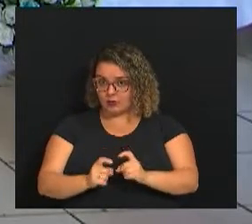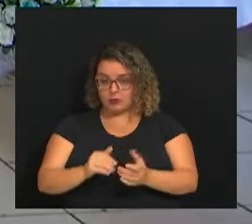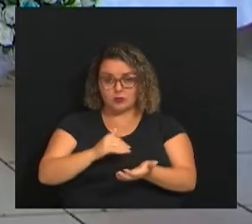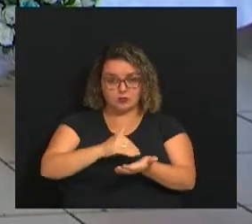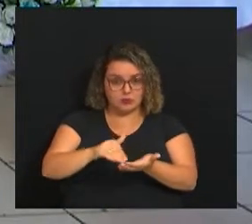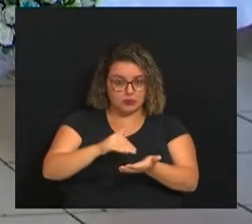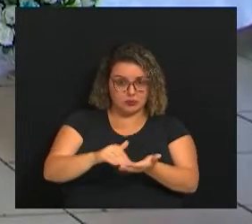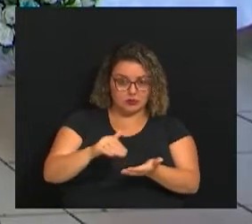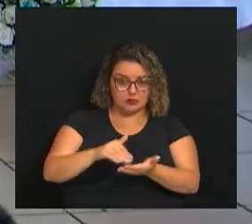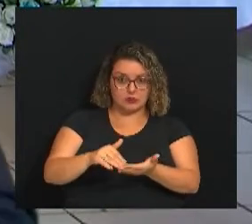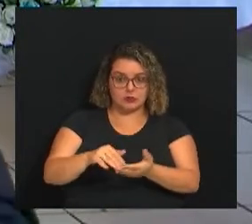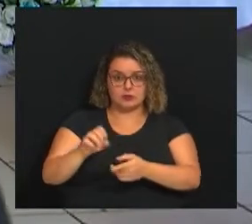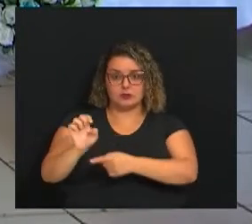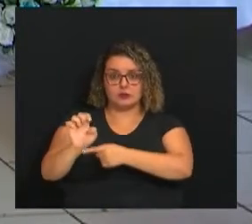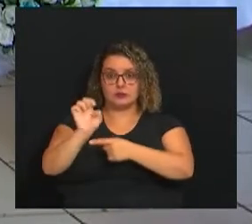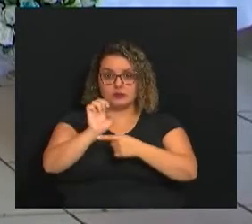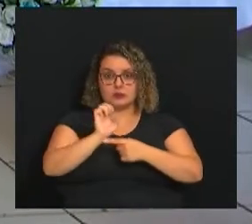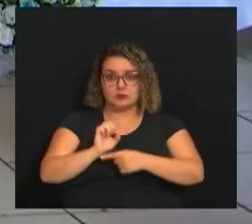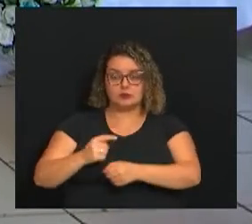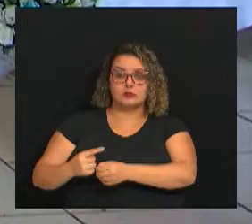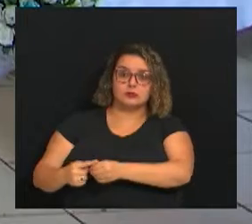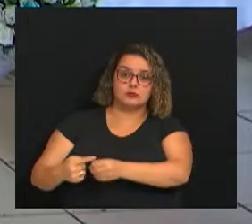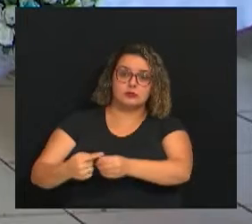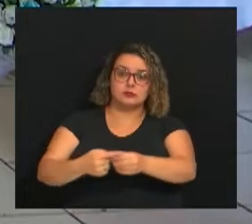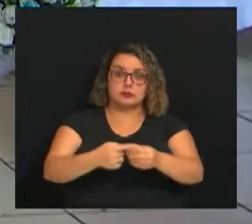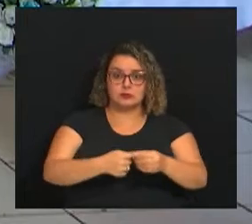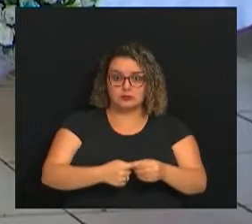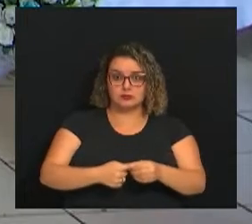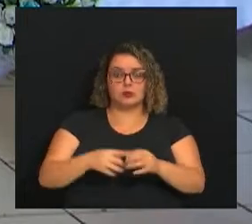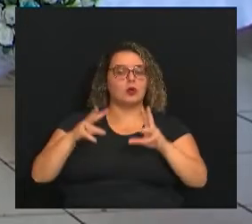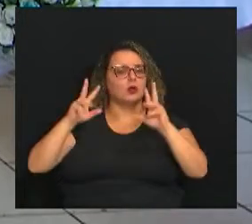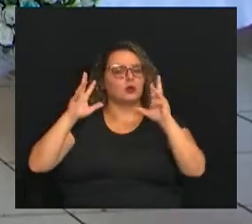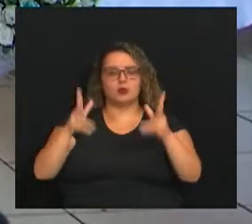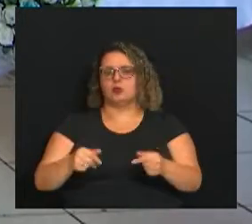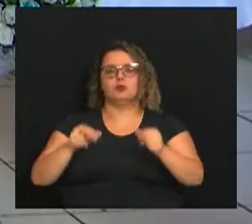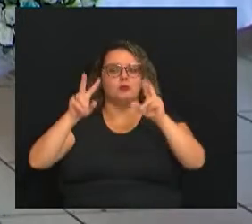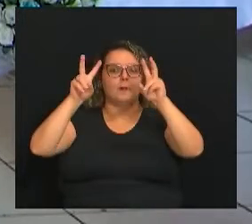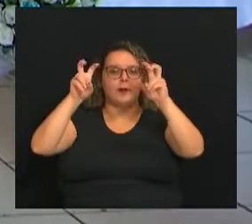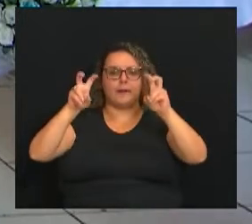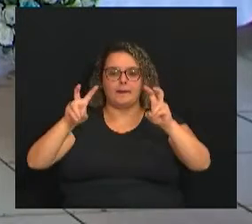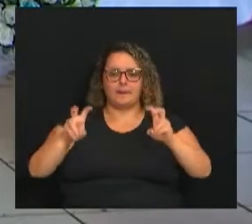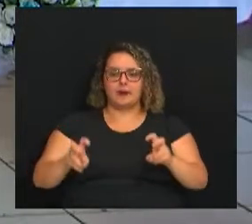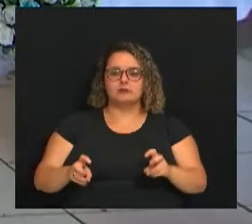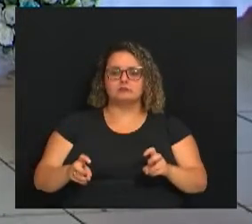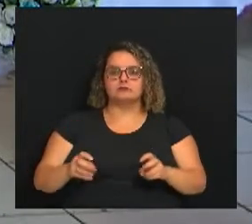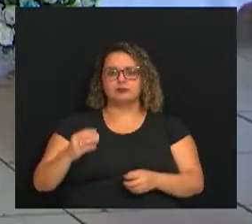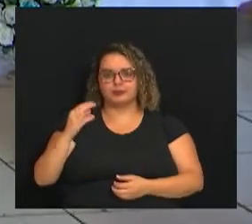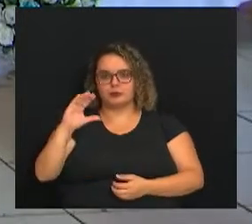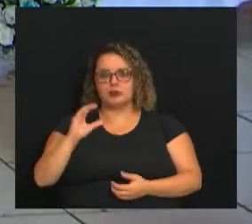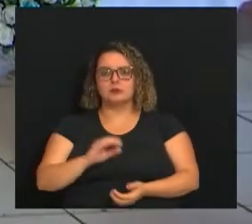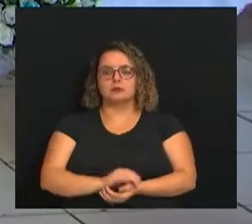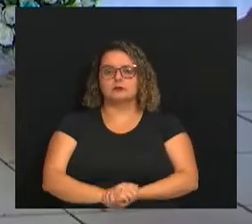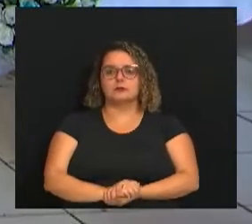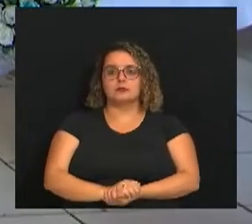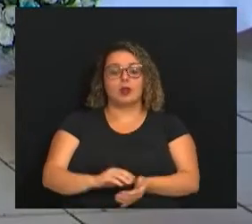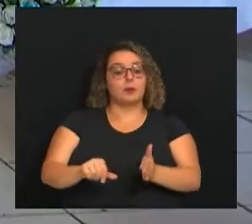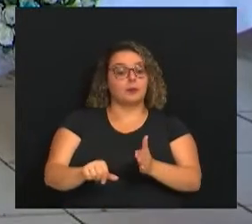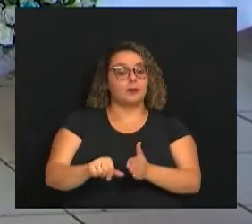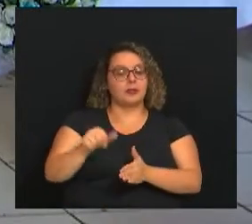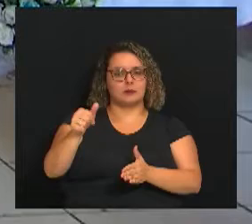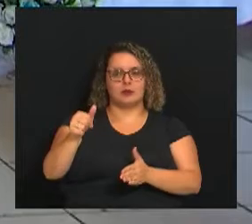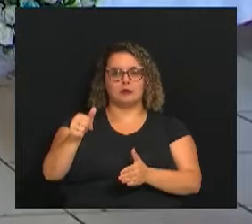do transporte metropolitano para que essas questões sejam levadas a eles, porque precisa haver uma integração primeiro entre